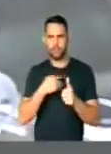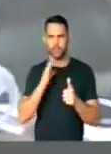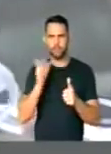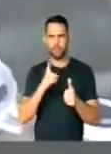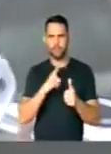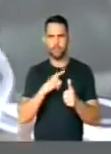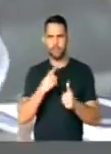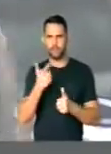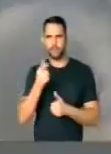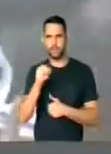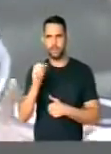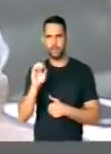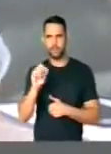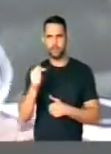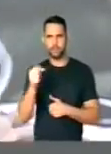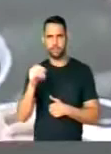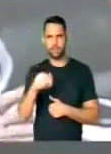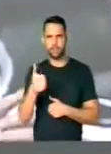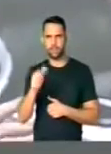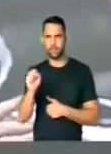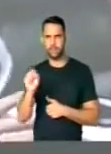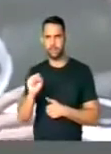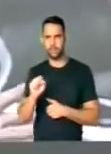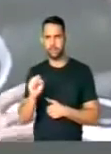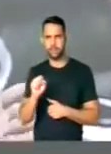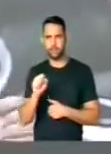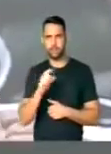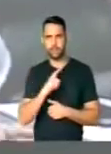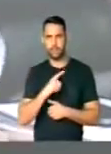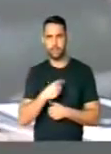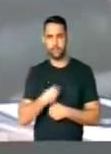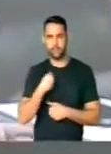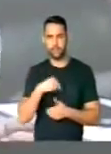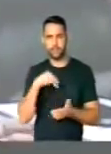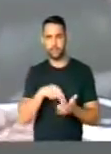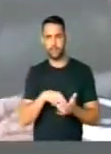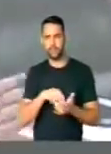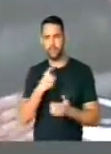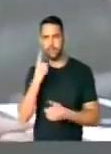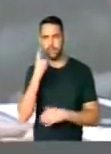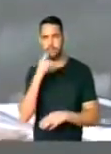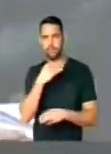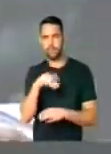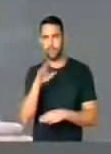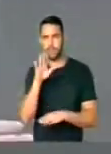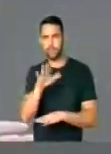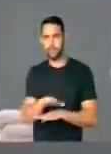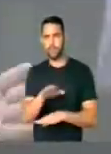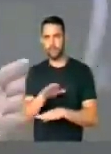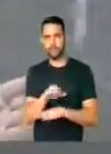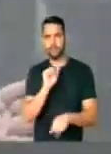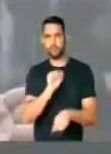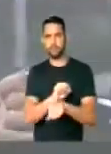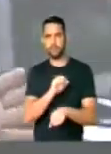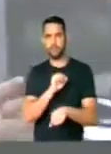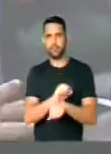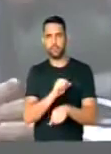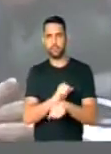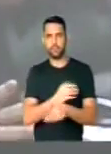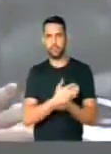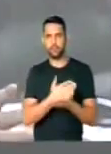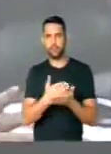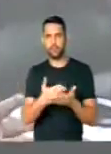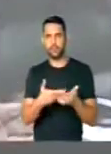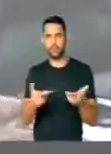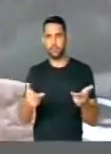são 20 horas e 7 minutos e 13 segundos e nós estamos aqui desde um e meio da tarde esperando começar